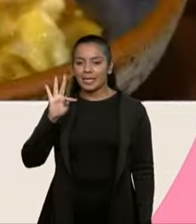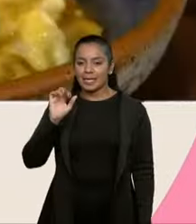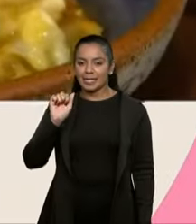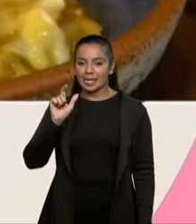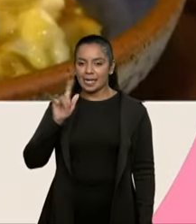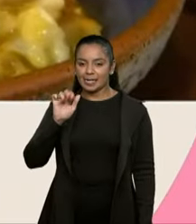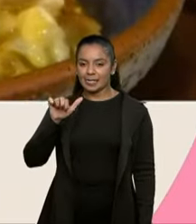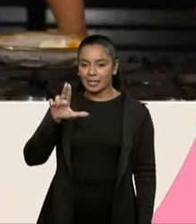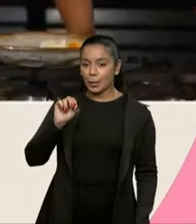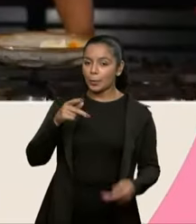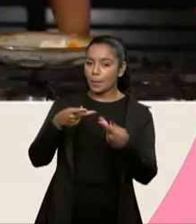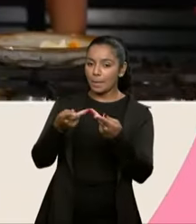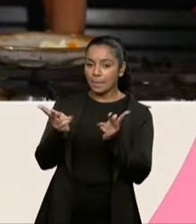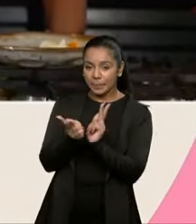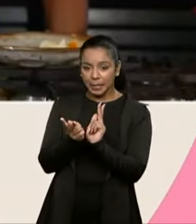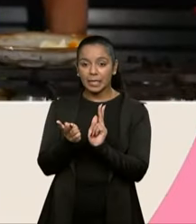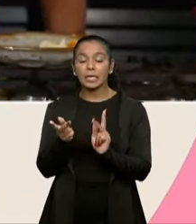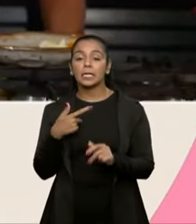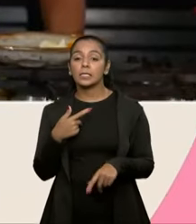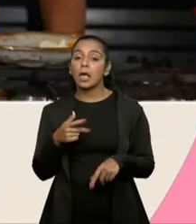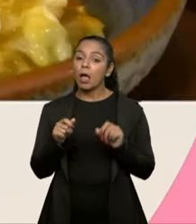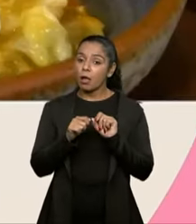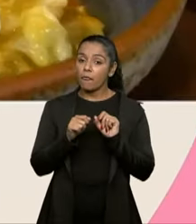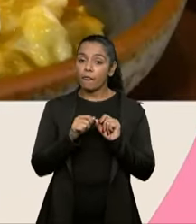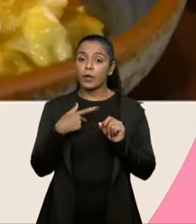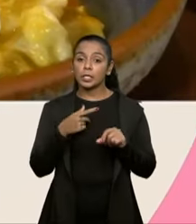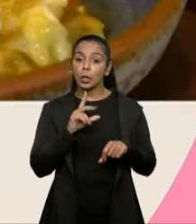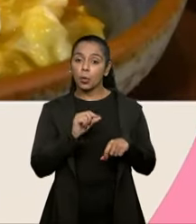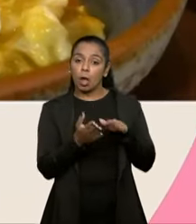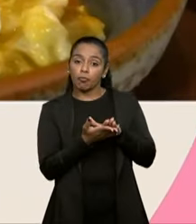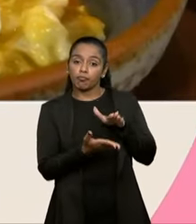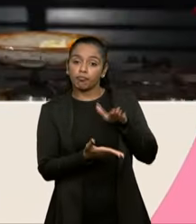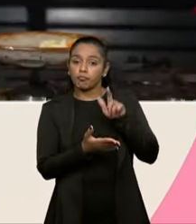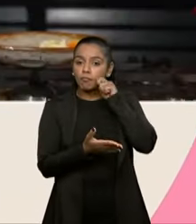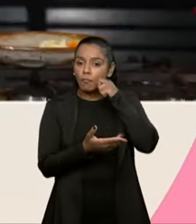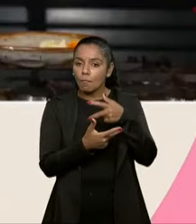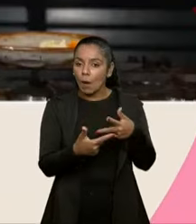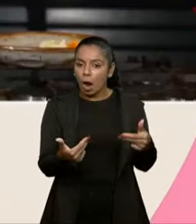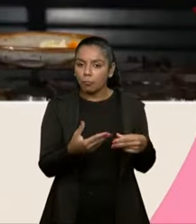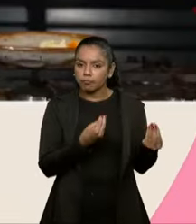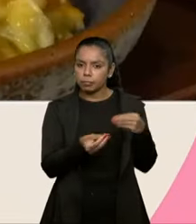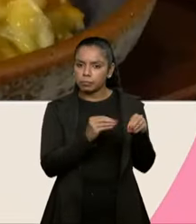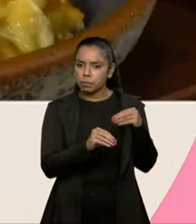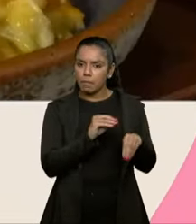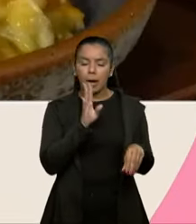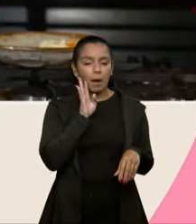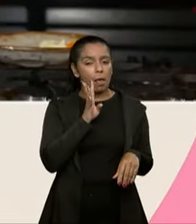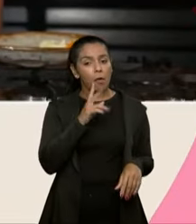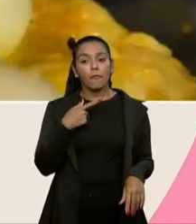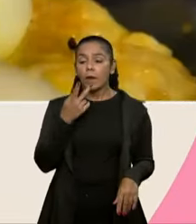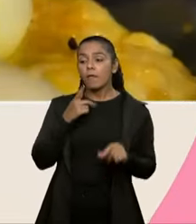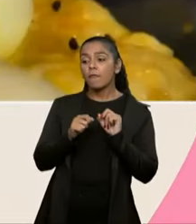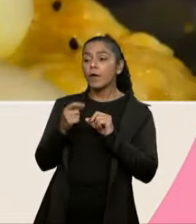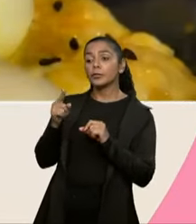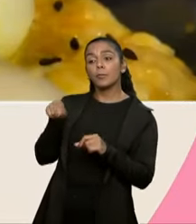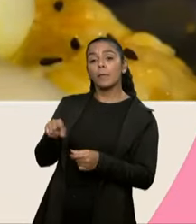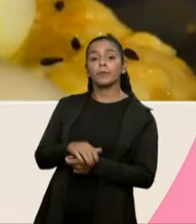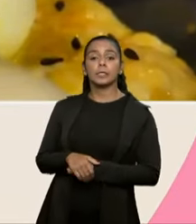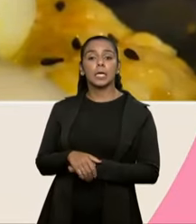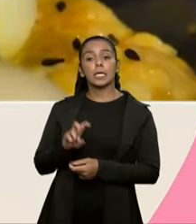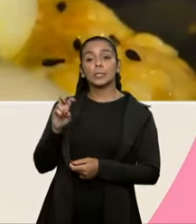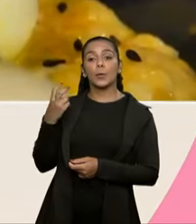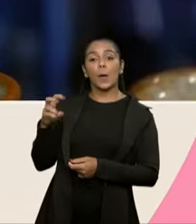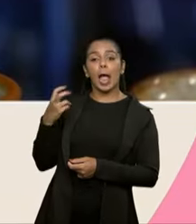italiano, pizza, não sei o que lá. E eu comecei a levar uns sandubas maneiros para a escola, eu tinha uns 7, 8. Aí meus amiguinhos, né, pô, maneiro, eu falei, pô, faço para tua, quanto, 5